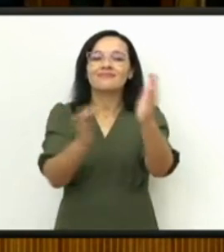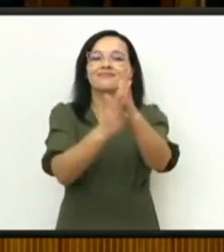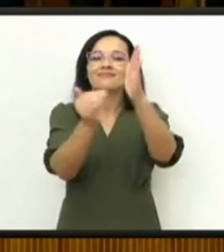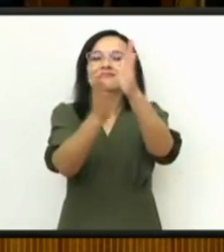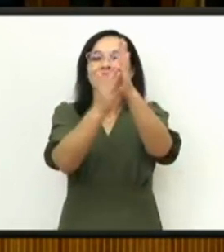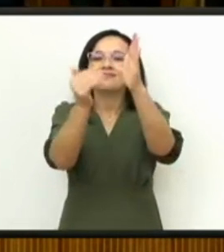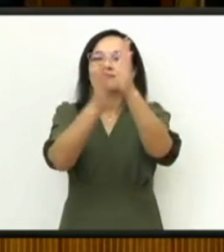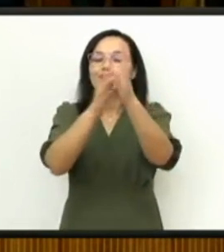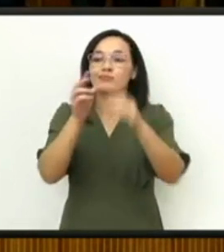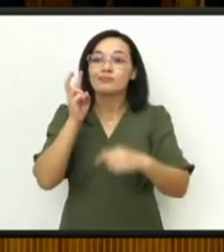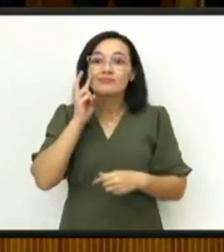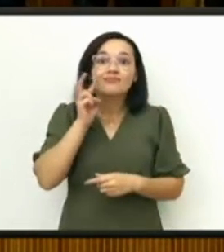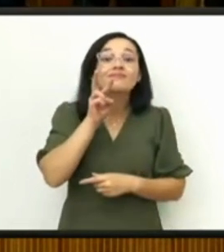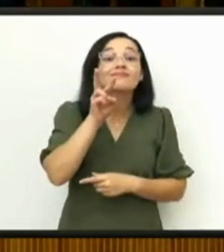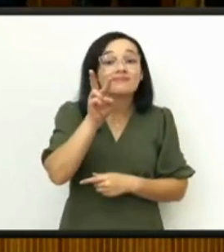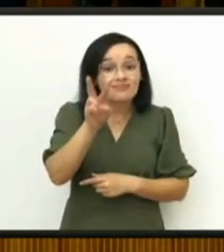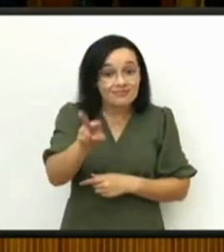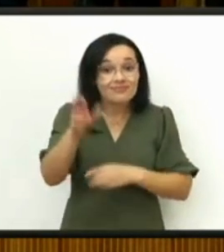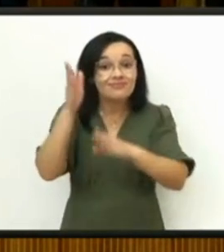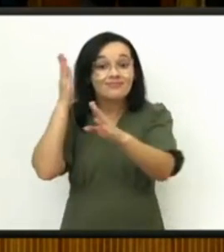sons de louvor.